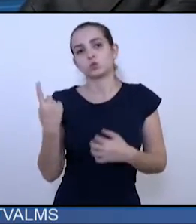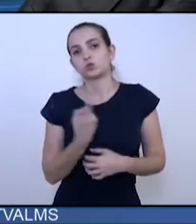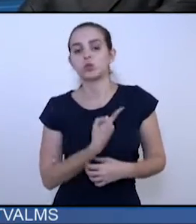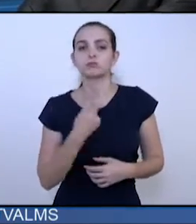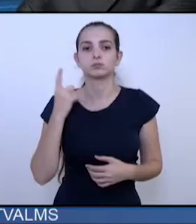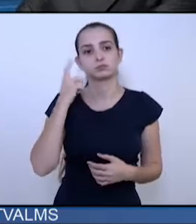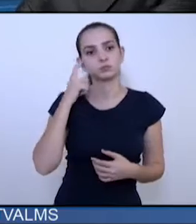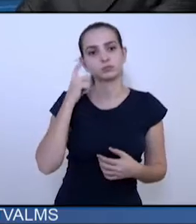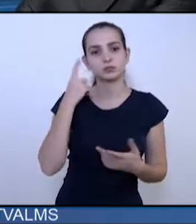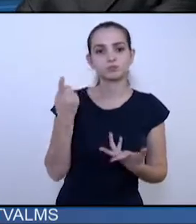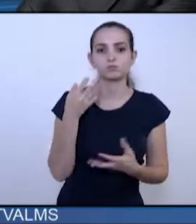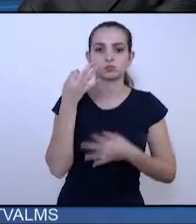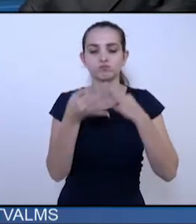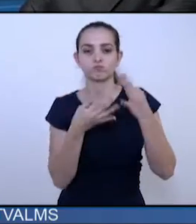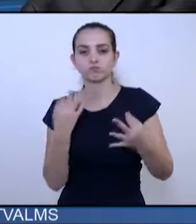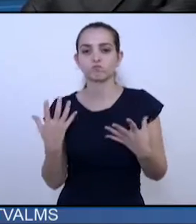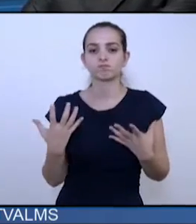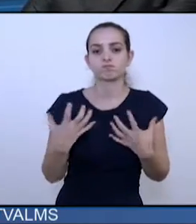que